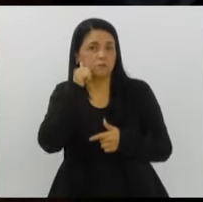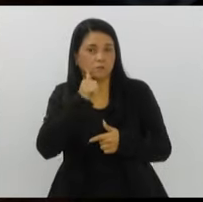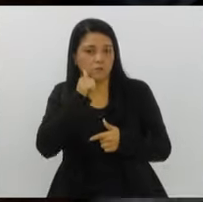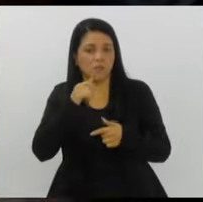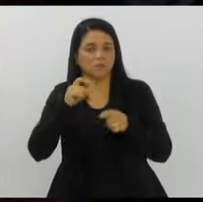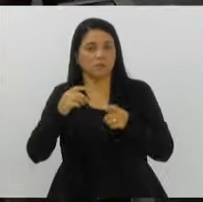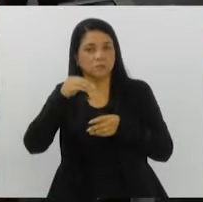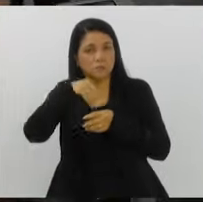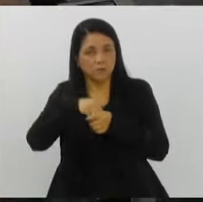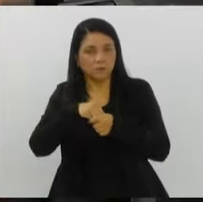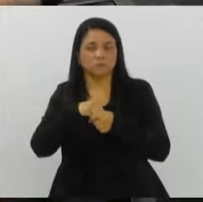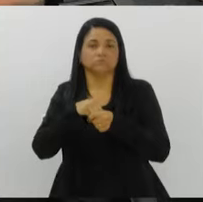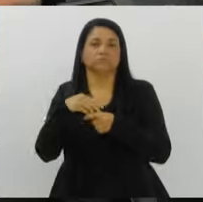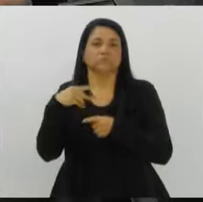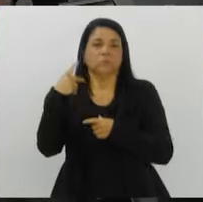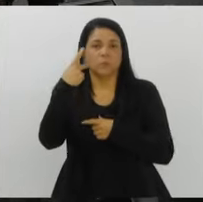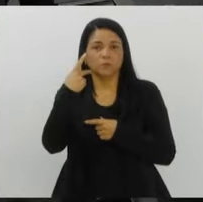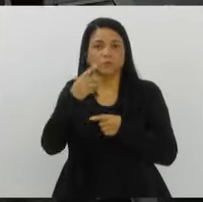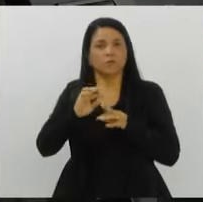também.